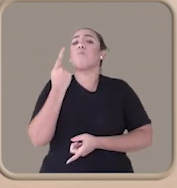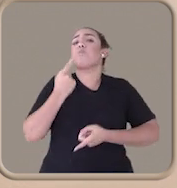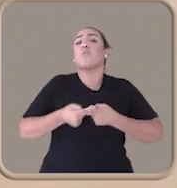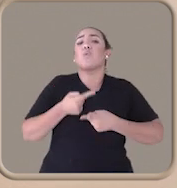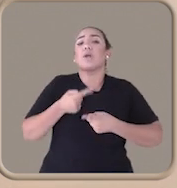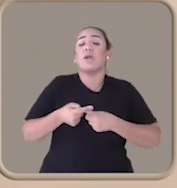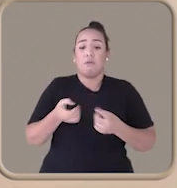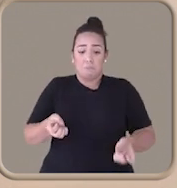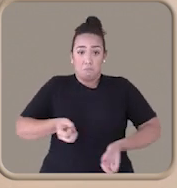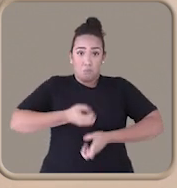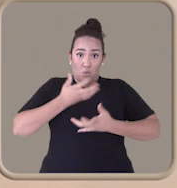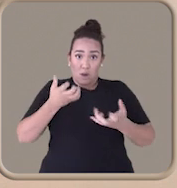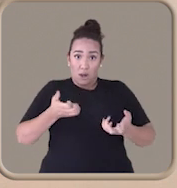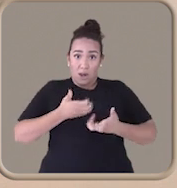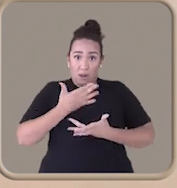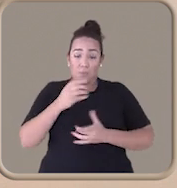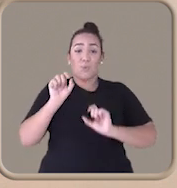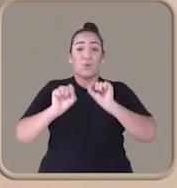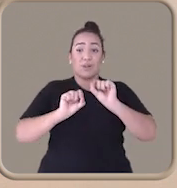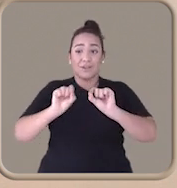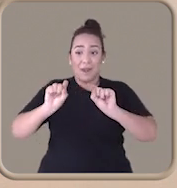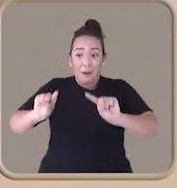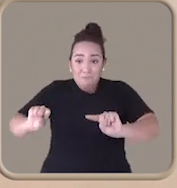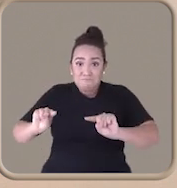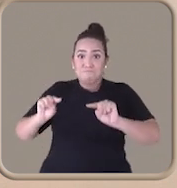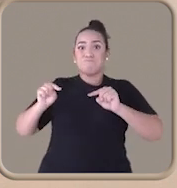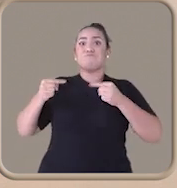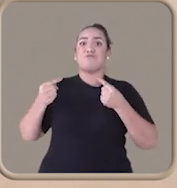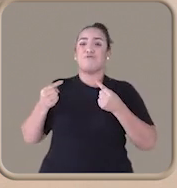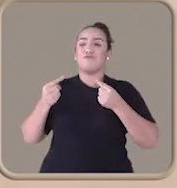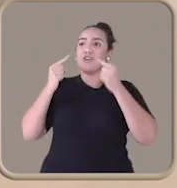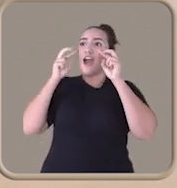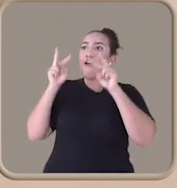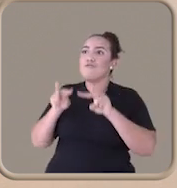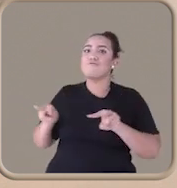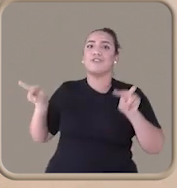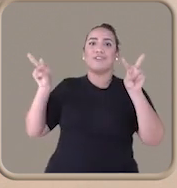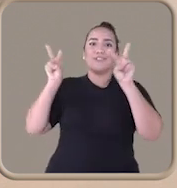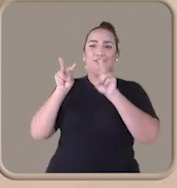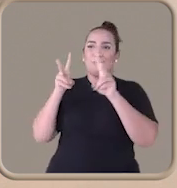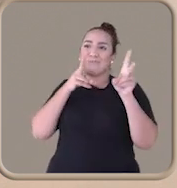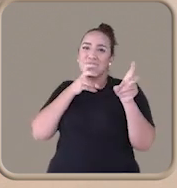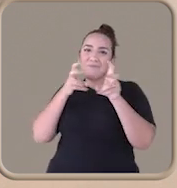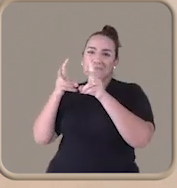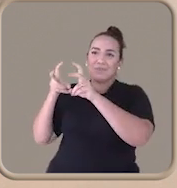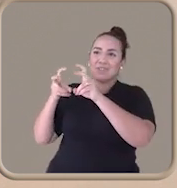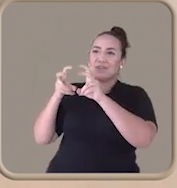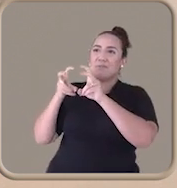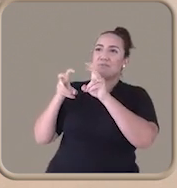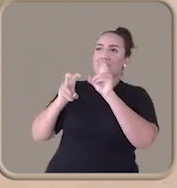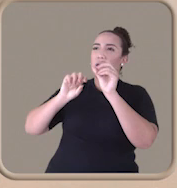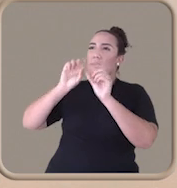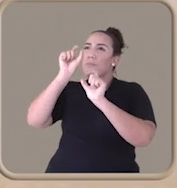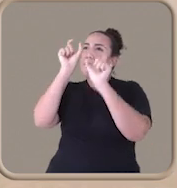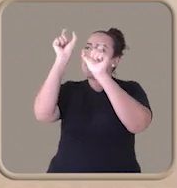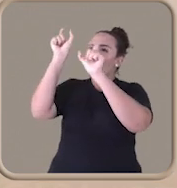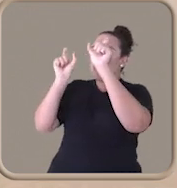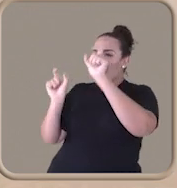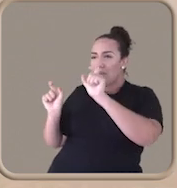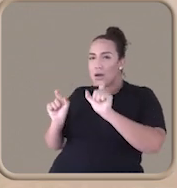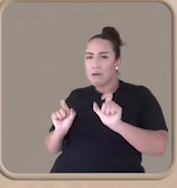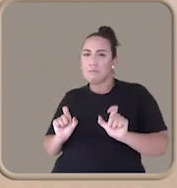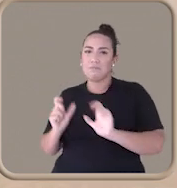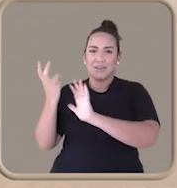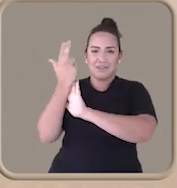tipo de poema é feito exatamente para isso, brincar com a nossa visão ao ocupar a página com formas diferenciadas. Vamos